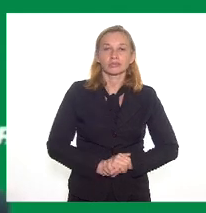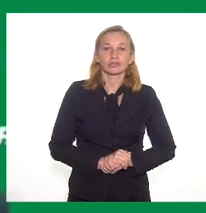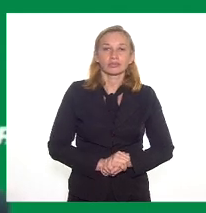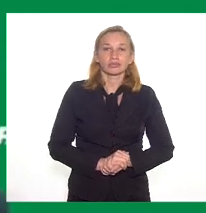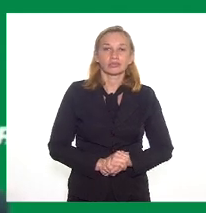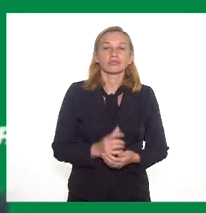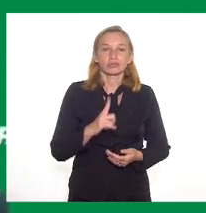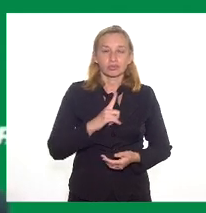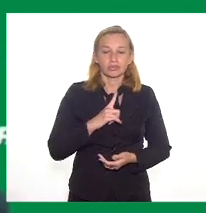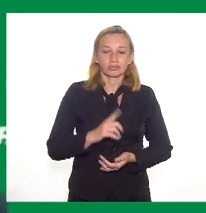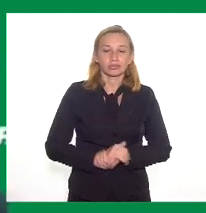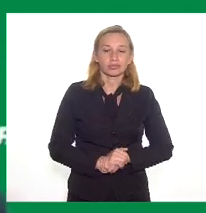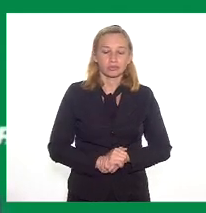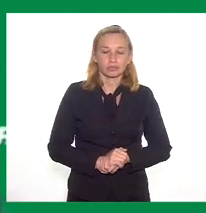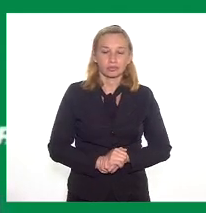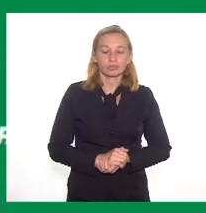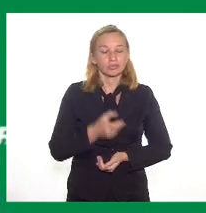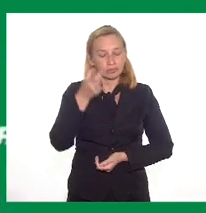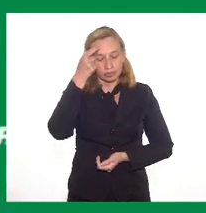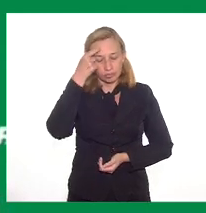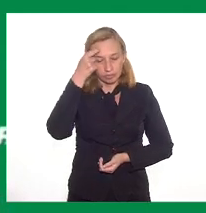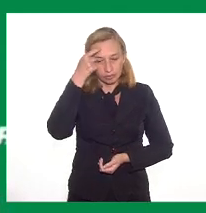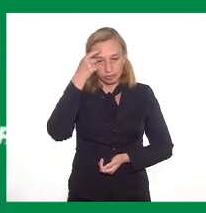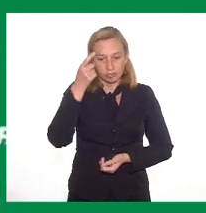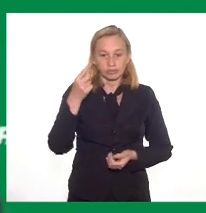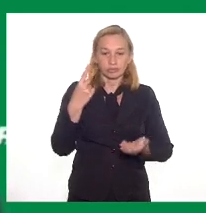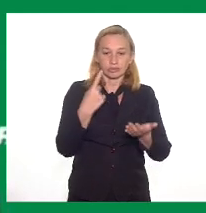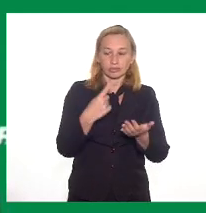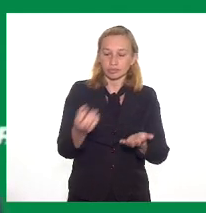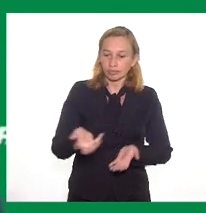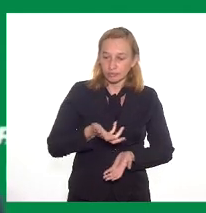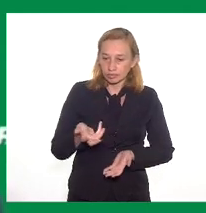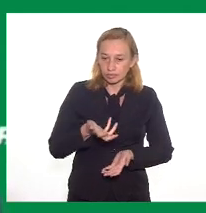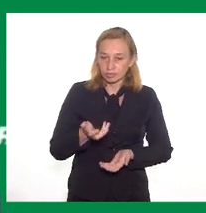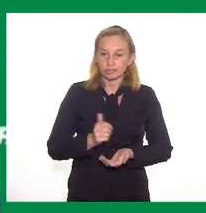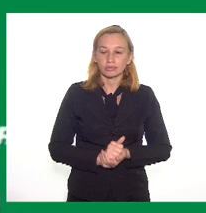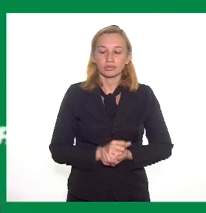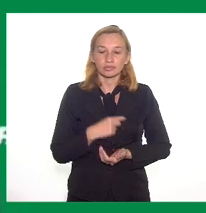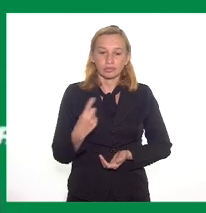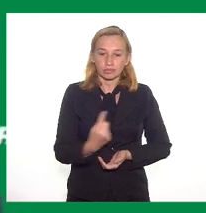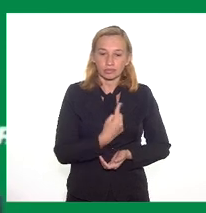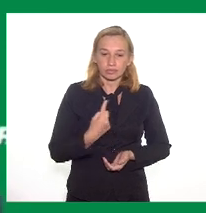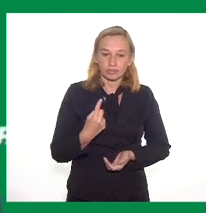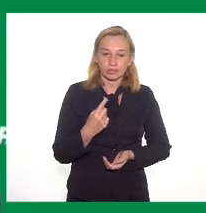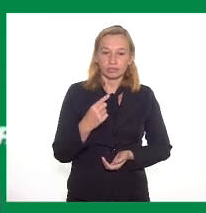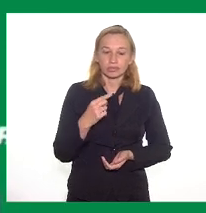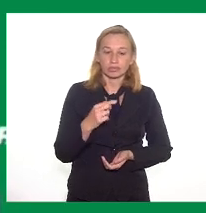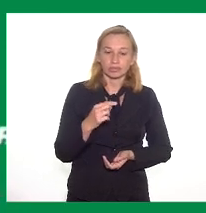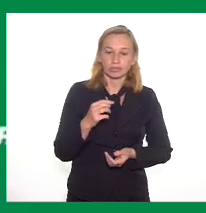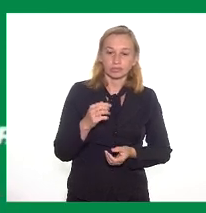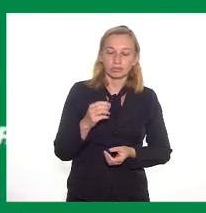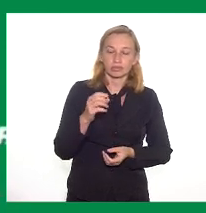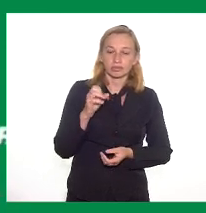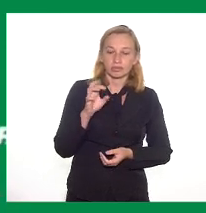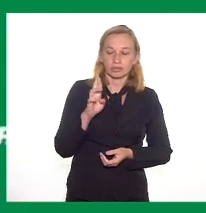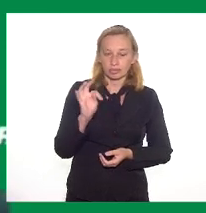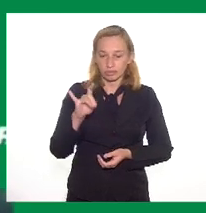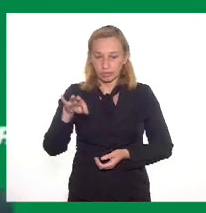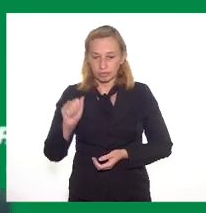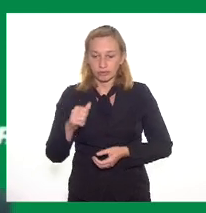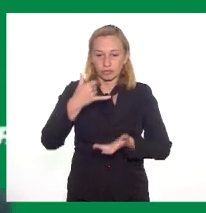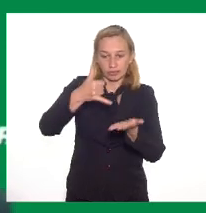A gente tem que ter, né, plena consciência de que estamos numa corrida e de que as nossas reservas de óleo e gás têm um excelente